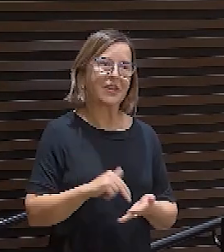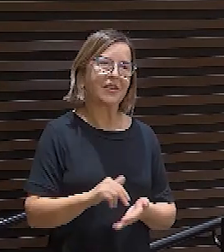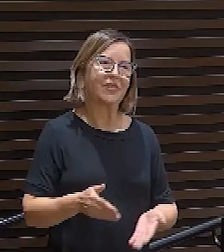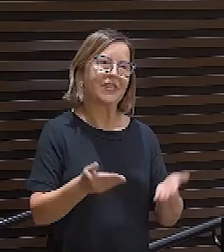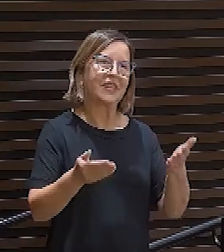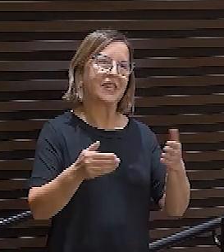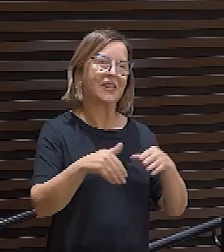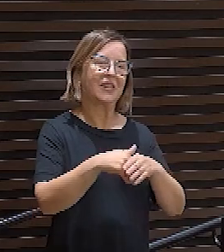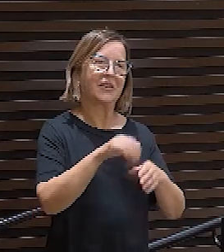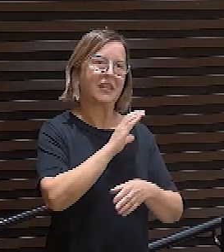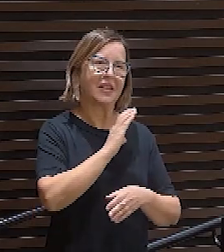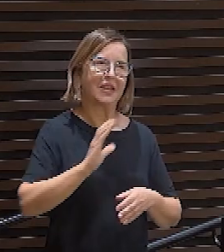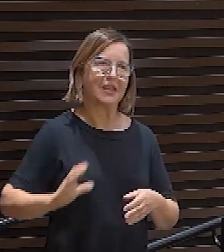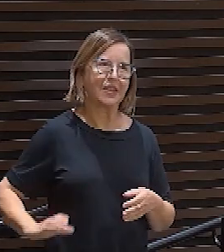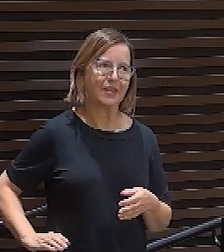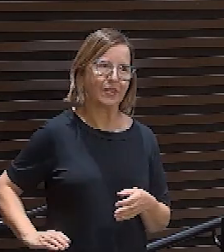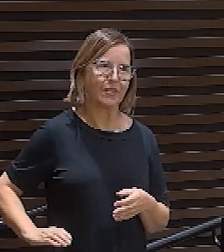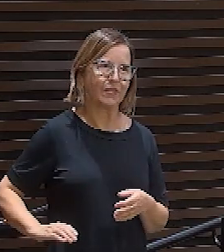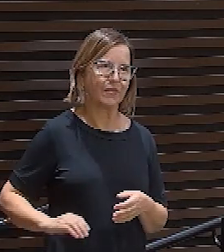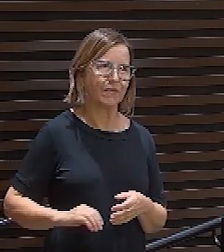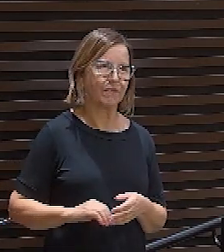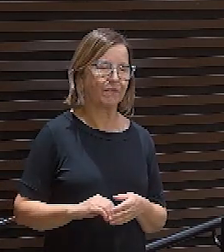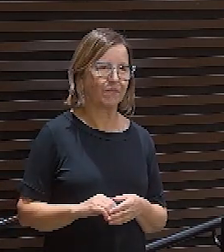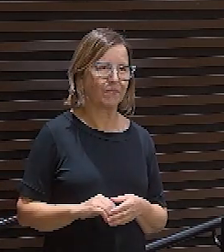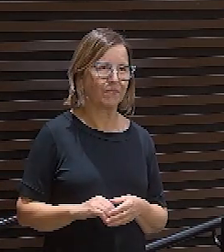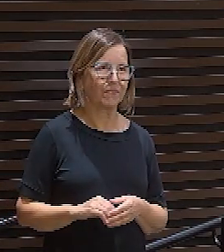Cristo. E para concluir,